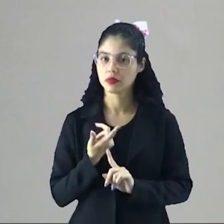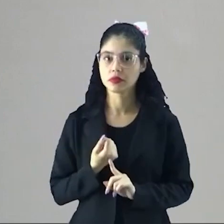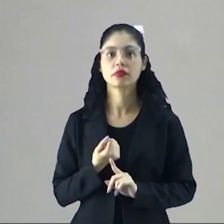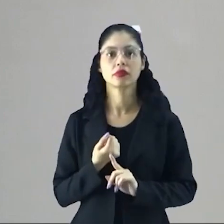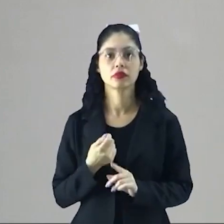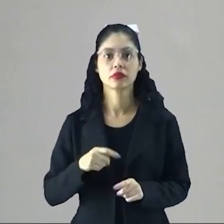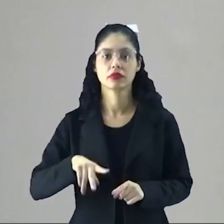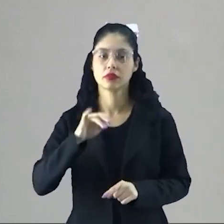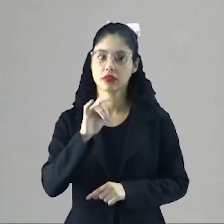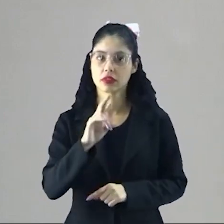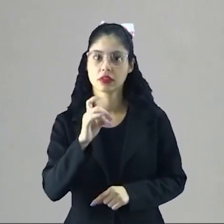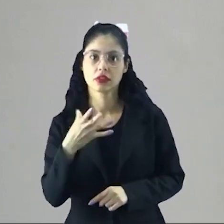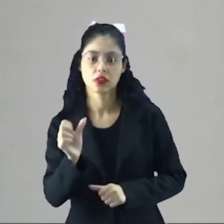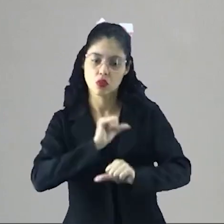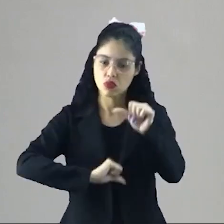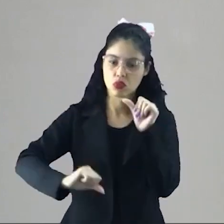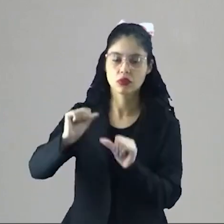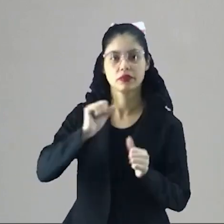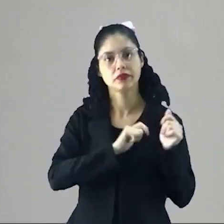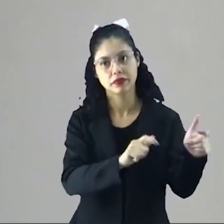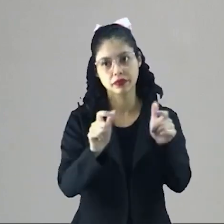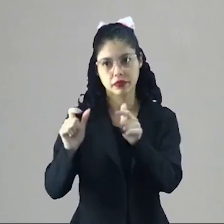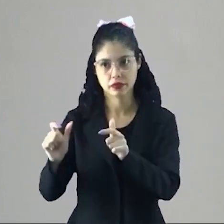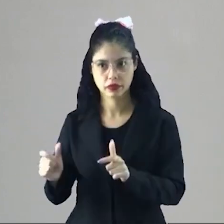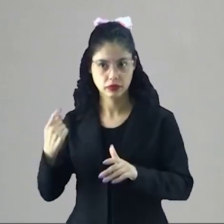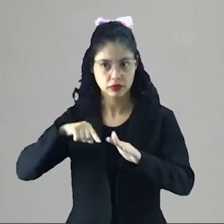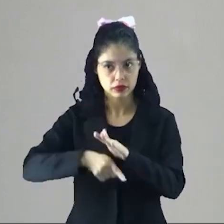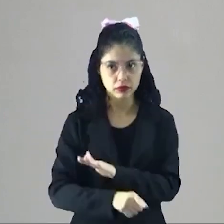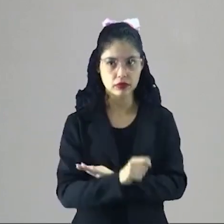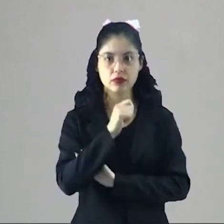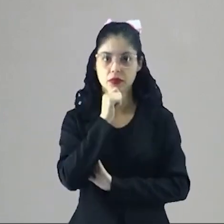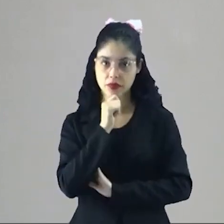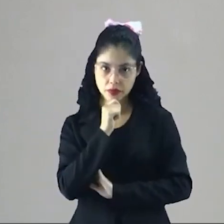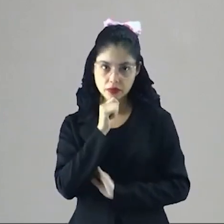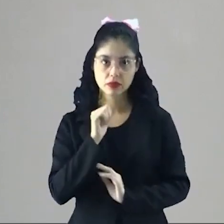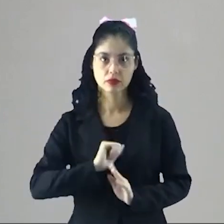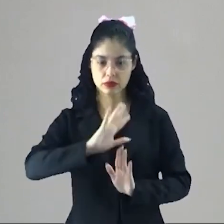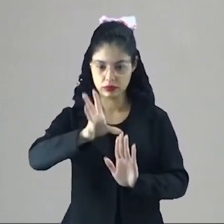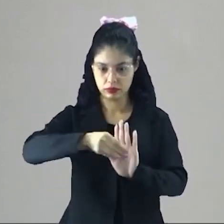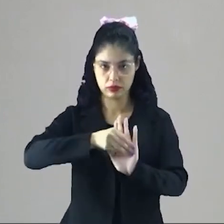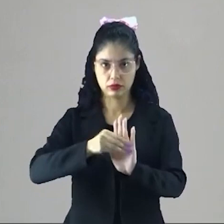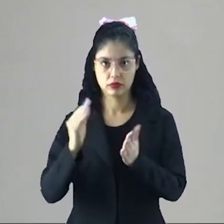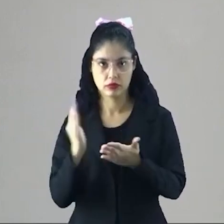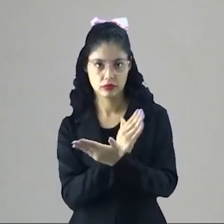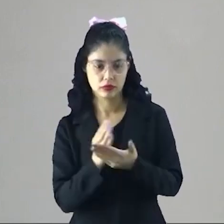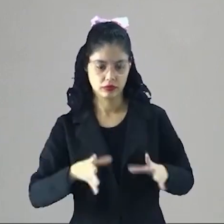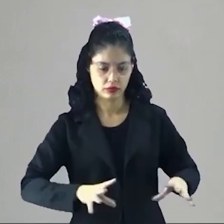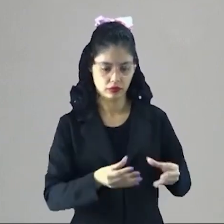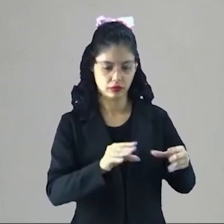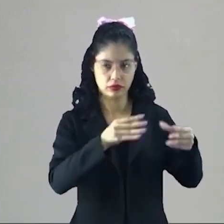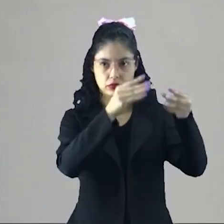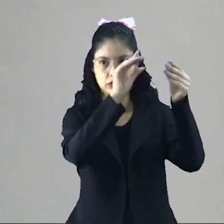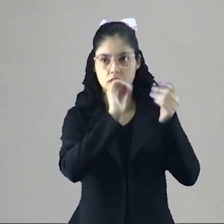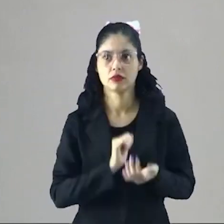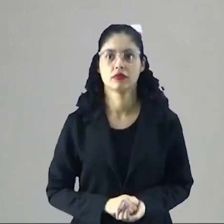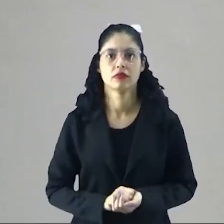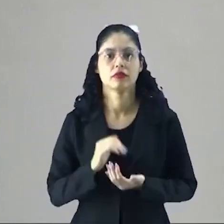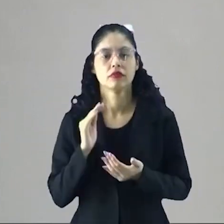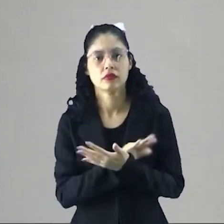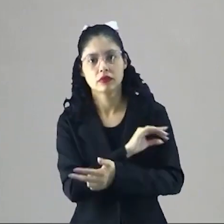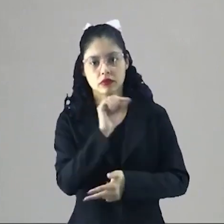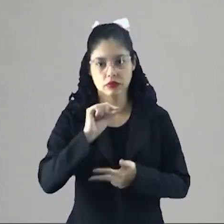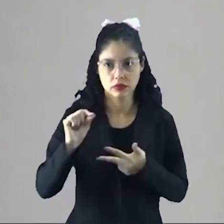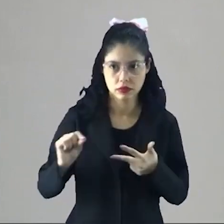trabalhar em instalações. Ele modifica o espaço interno. Então, ele vai colocar algumas esculturas, ele vai colocar